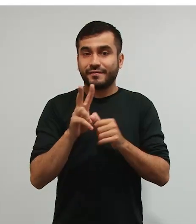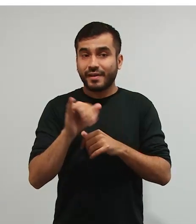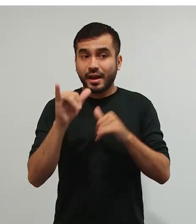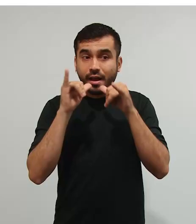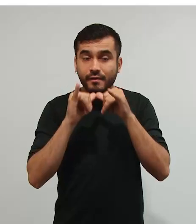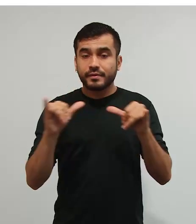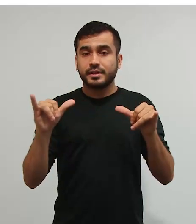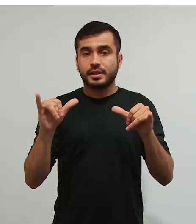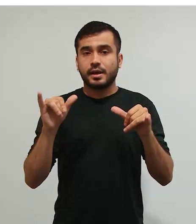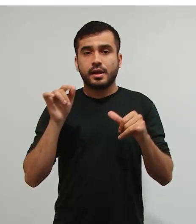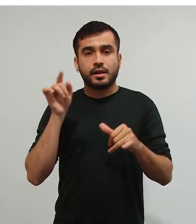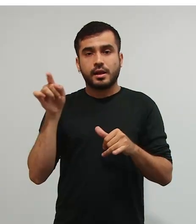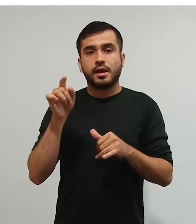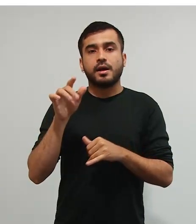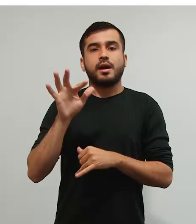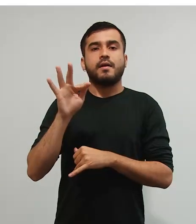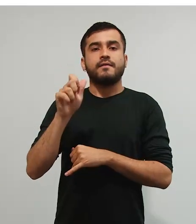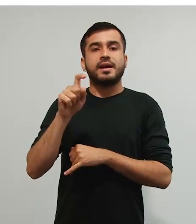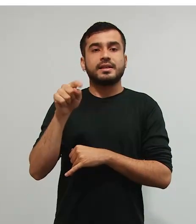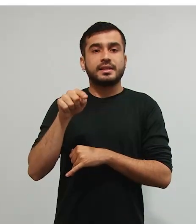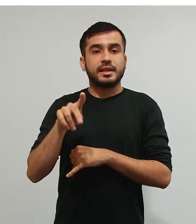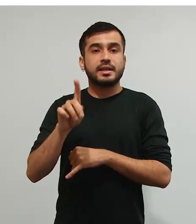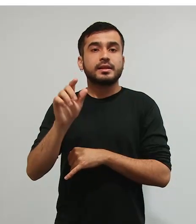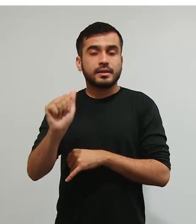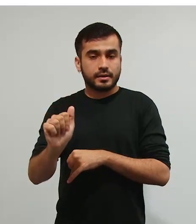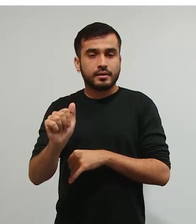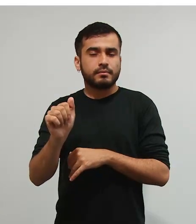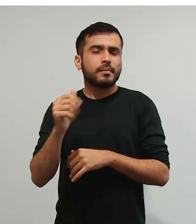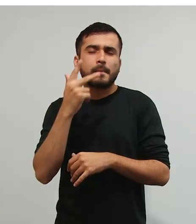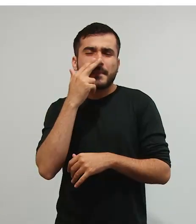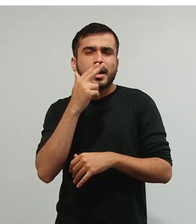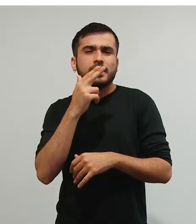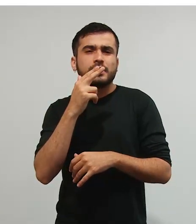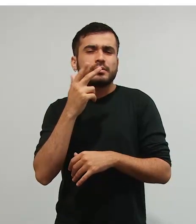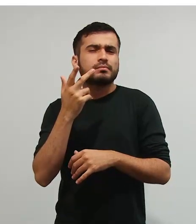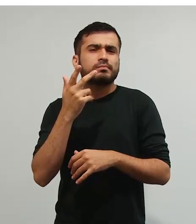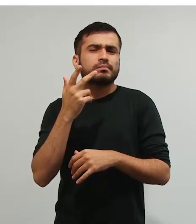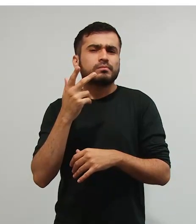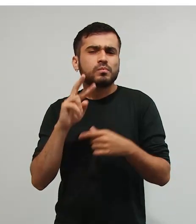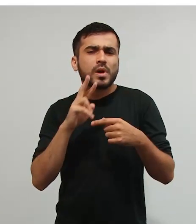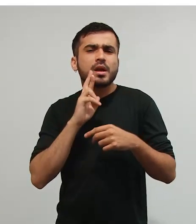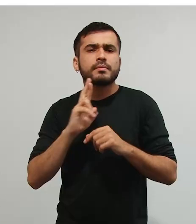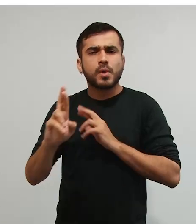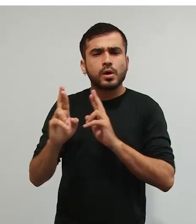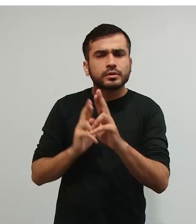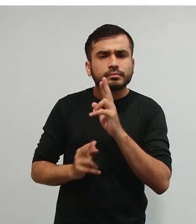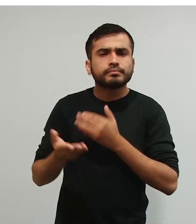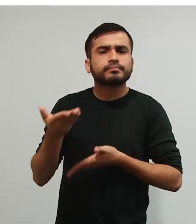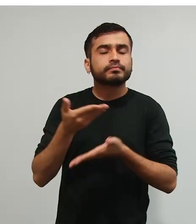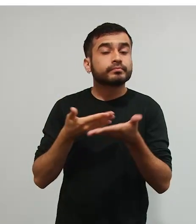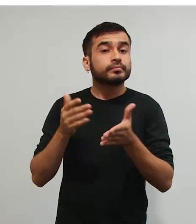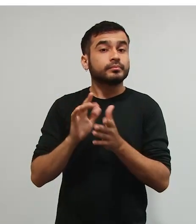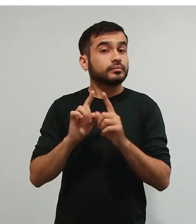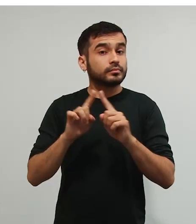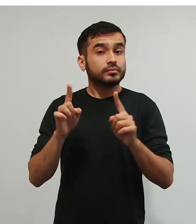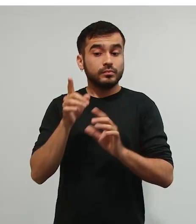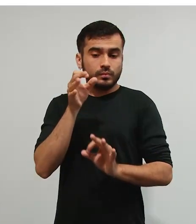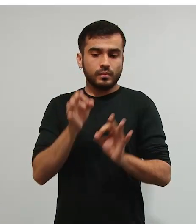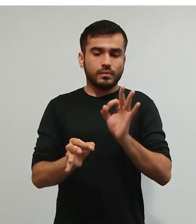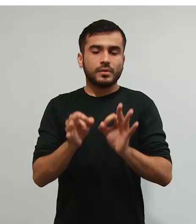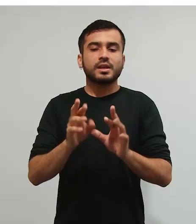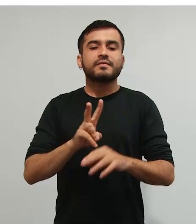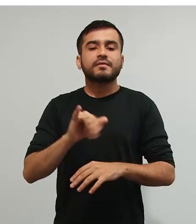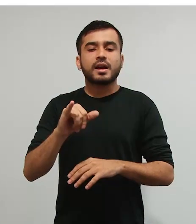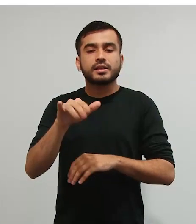fazenda para impugnar os embargos, ou seja, como se fosse uma réplica, né? E o juiz vai